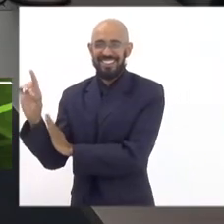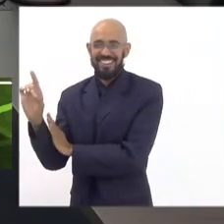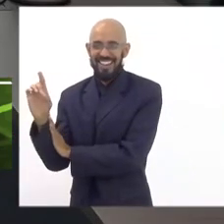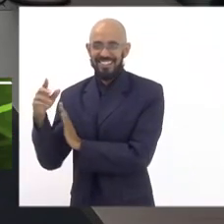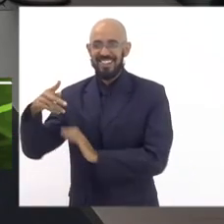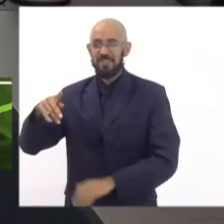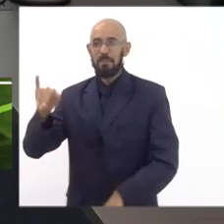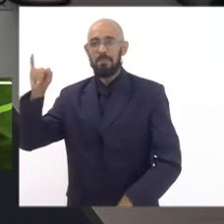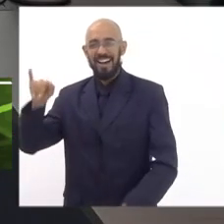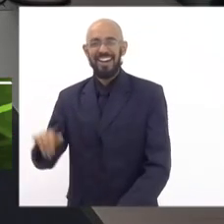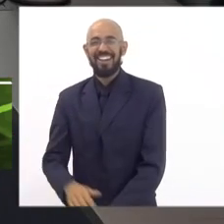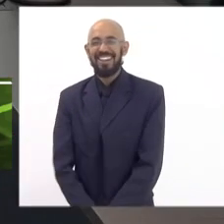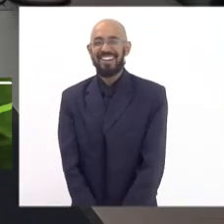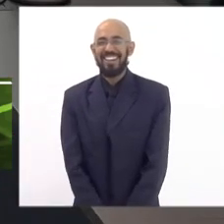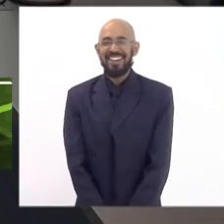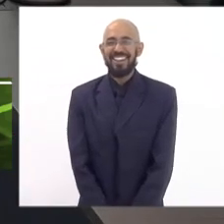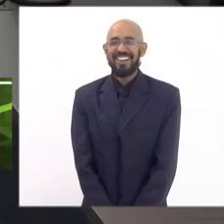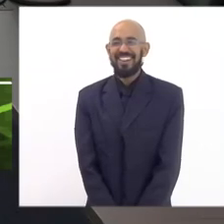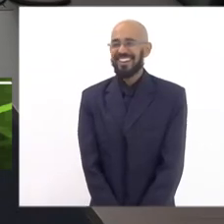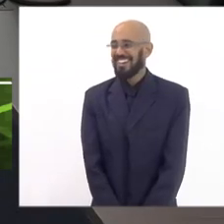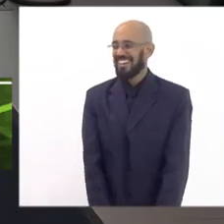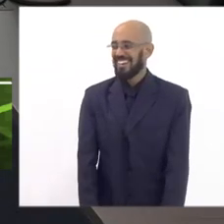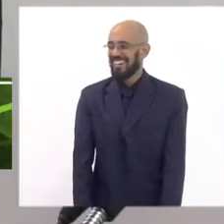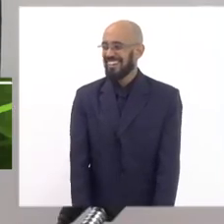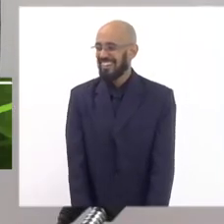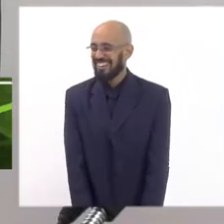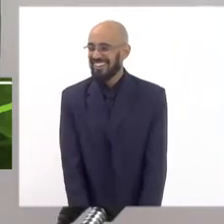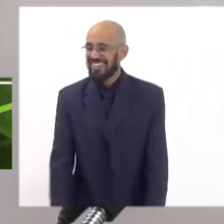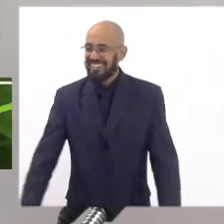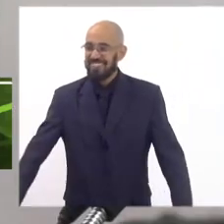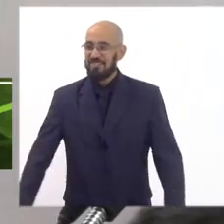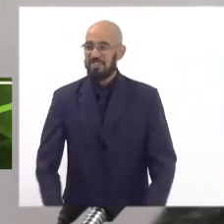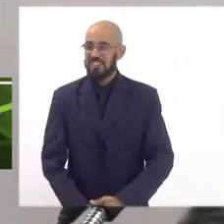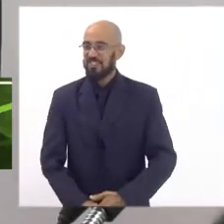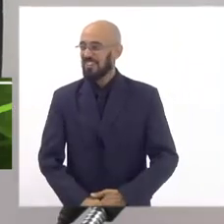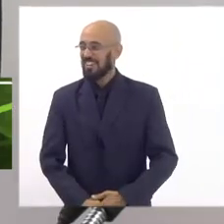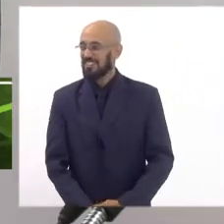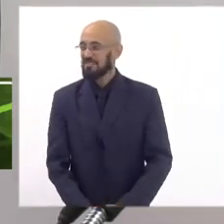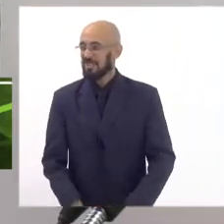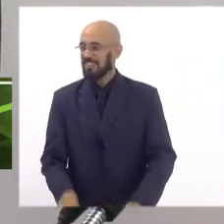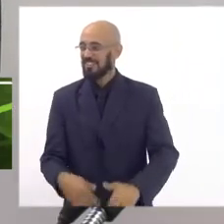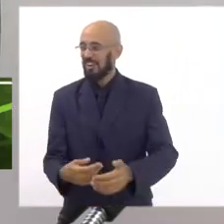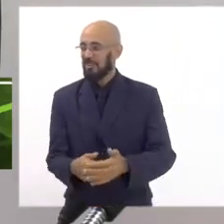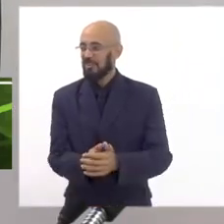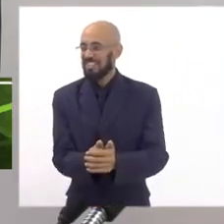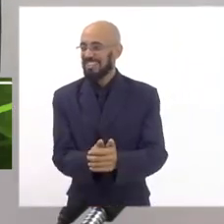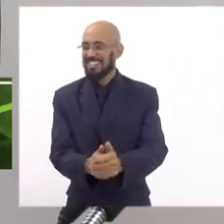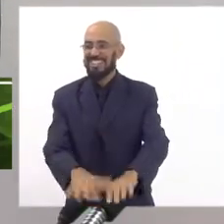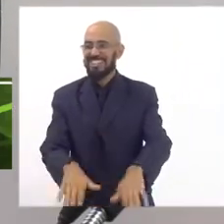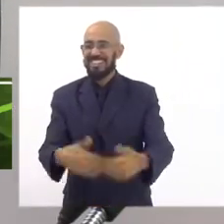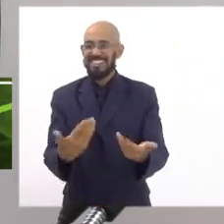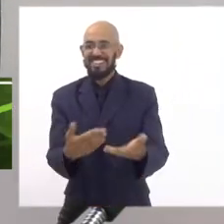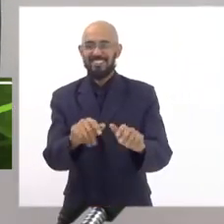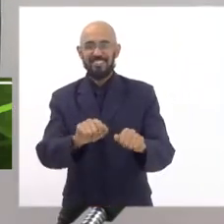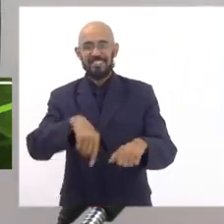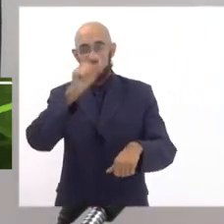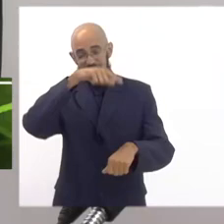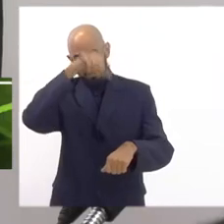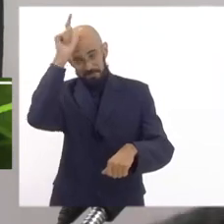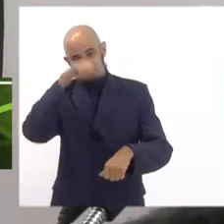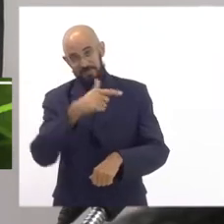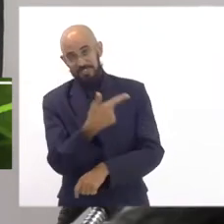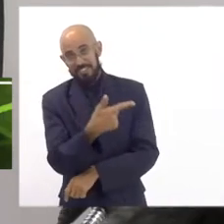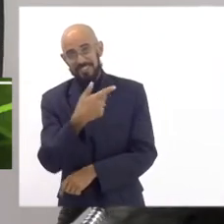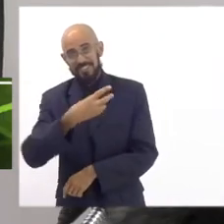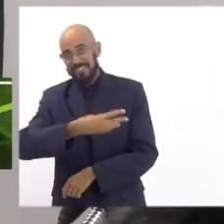Muito bem, vamos em frente. Então, vice deputado Amorim. O 9 da pauta, relator deputado Luiz Paulo. Projeto de lei